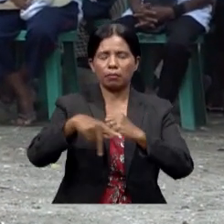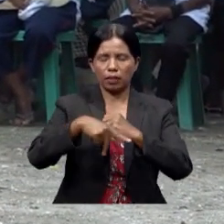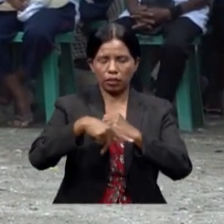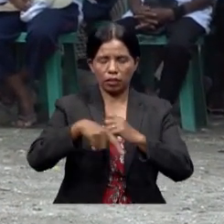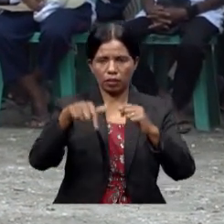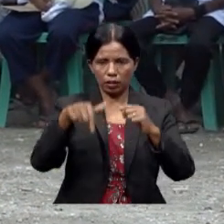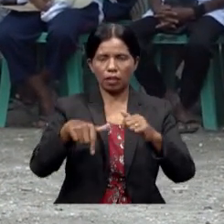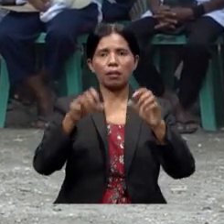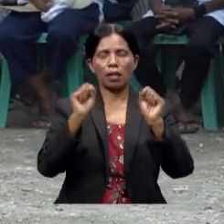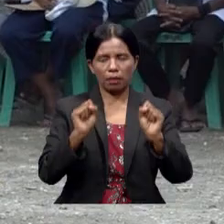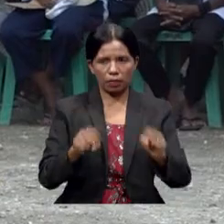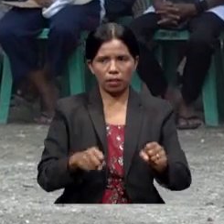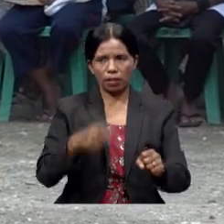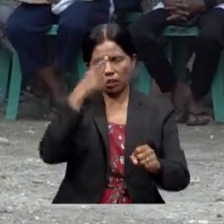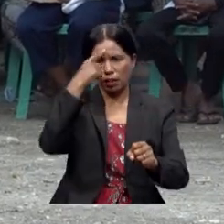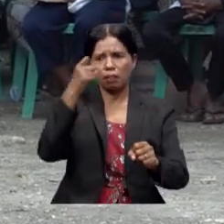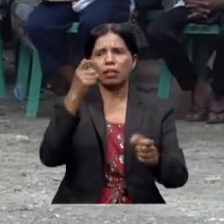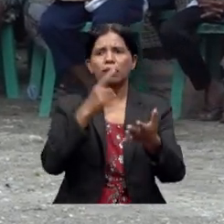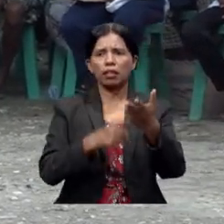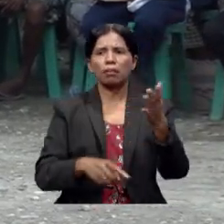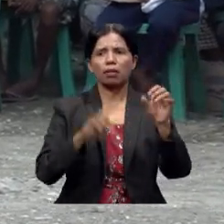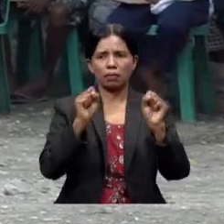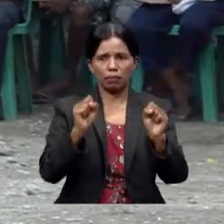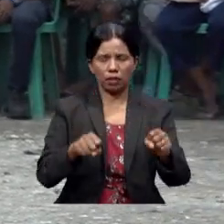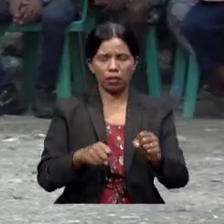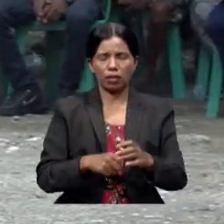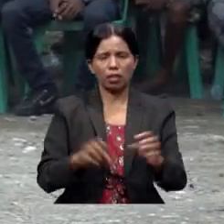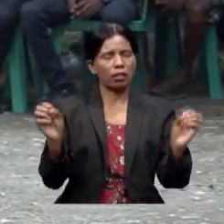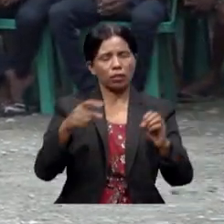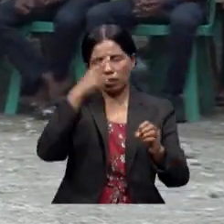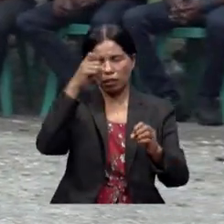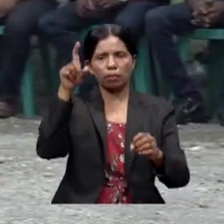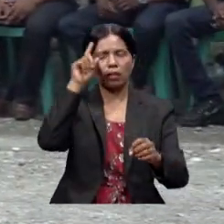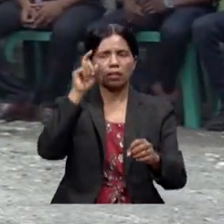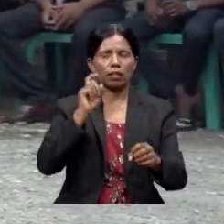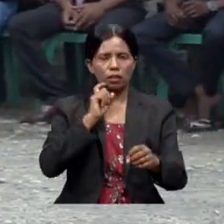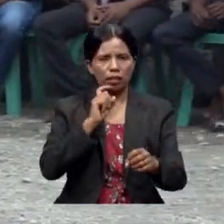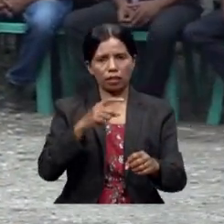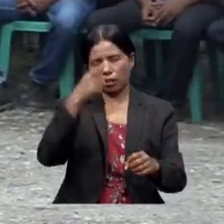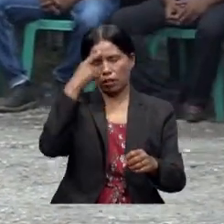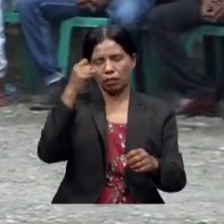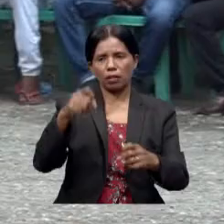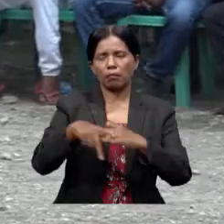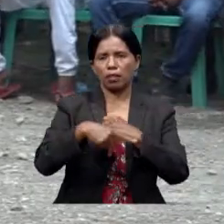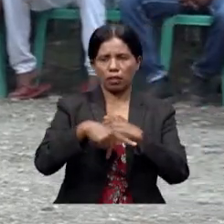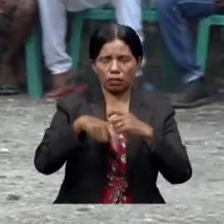magbele, tanba sa magbele, lau sa tanba sanana. Estamos a pedir o